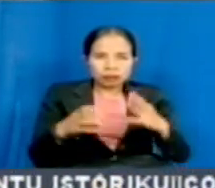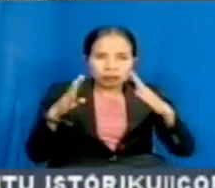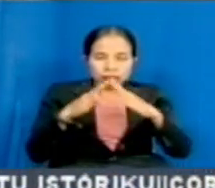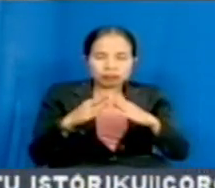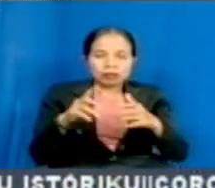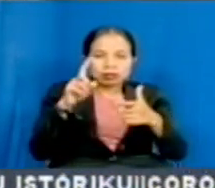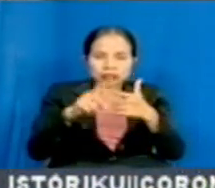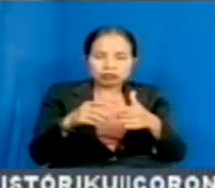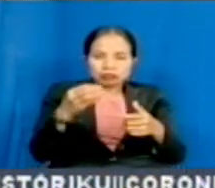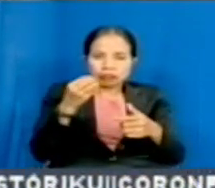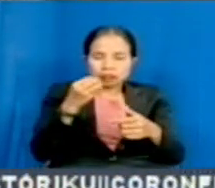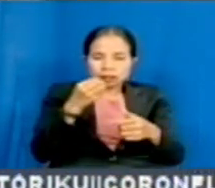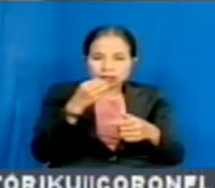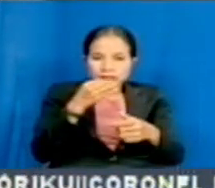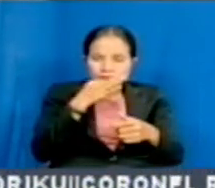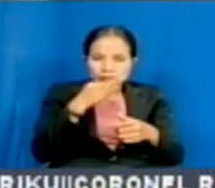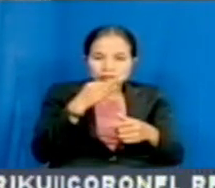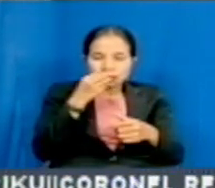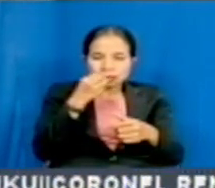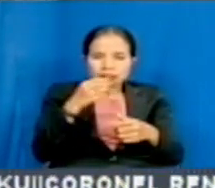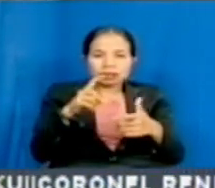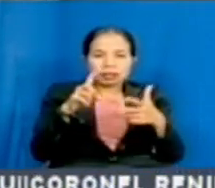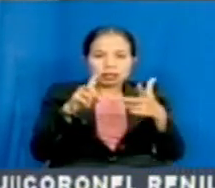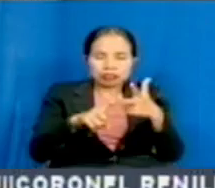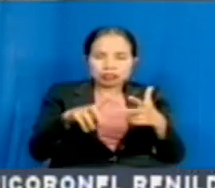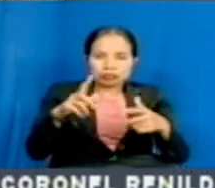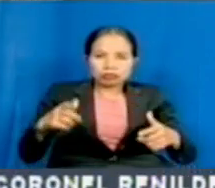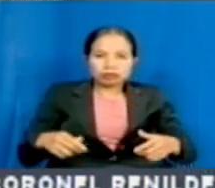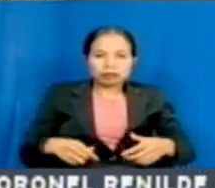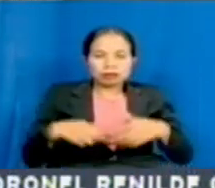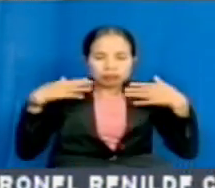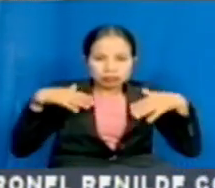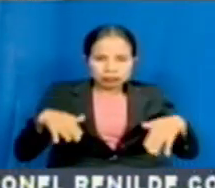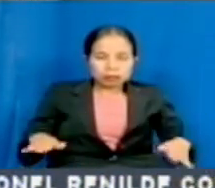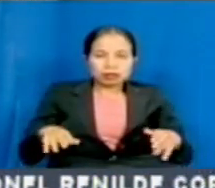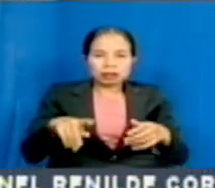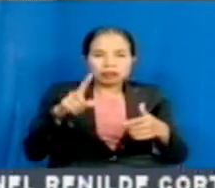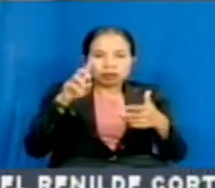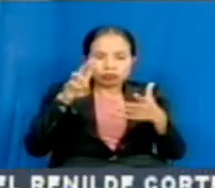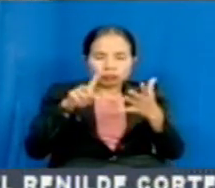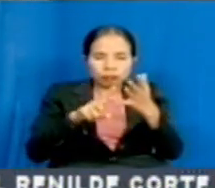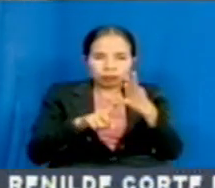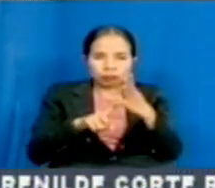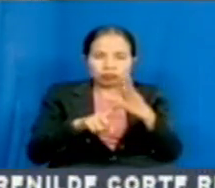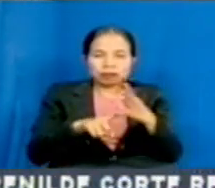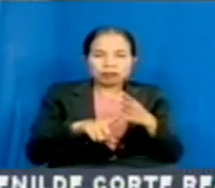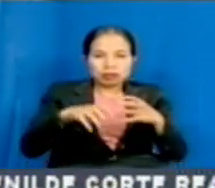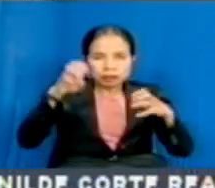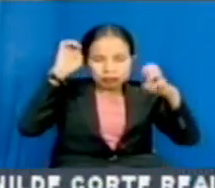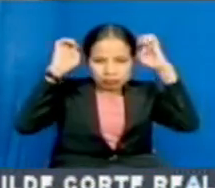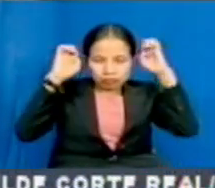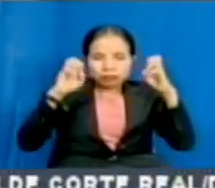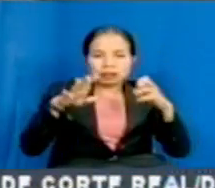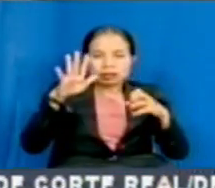haha. Terceiro, hatais. Quarto, maca. Educação. Quinto,